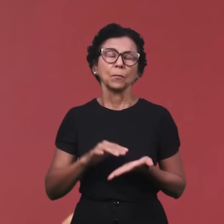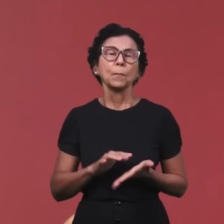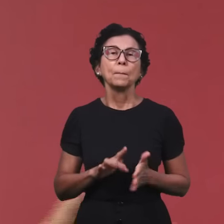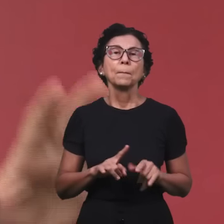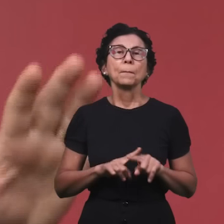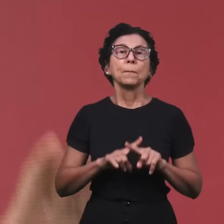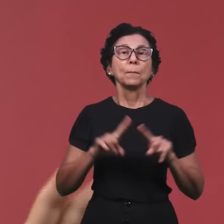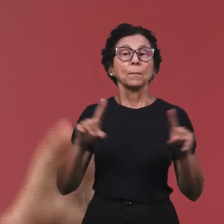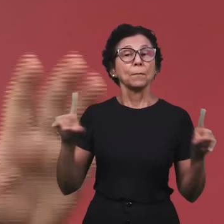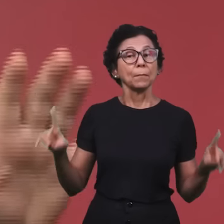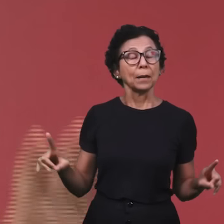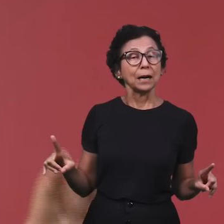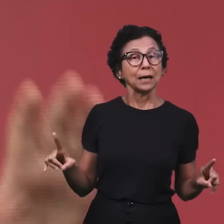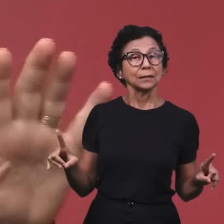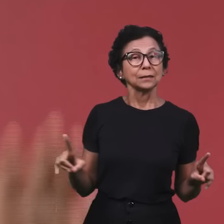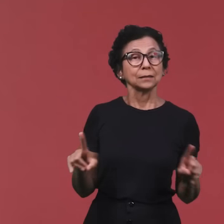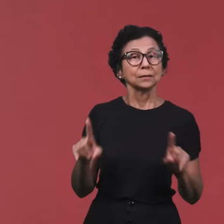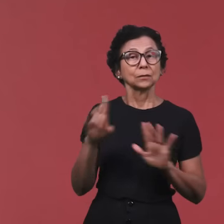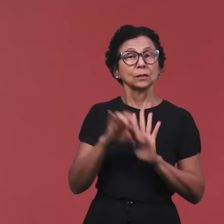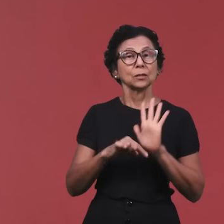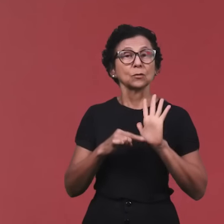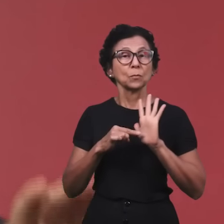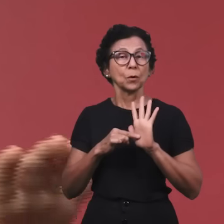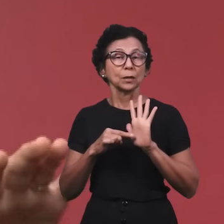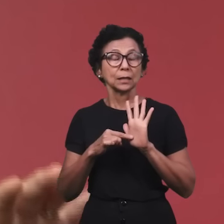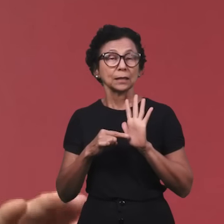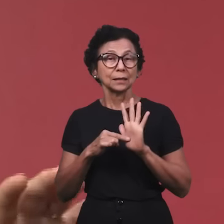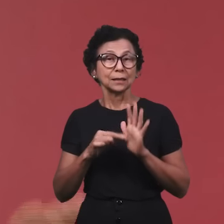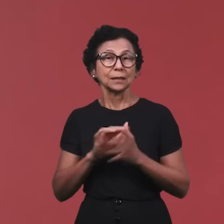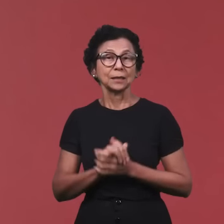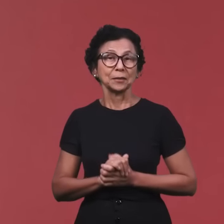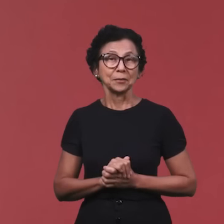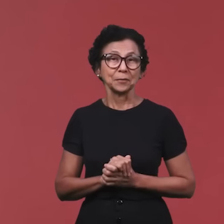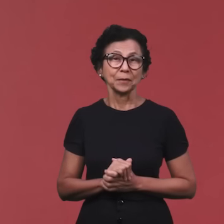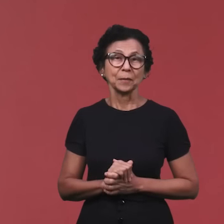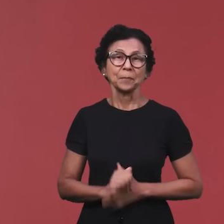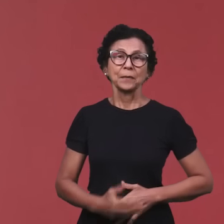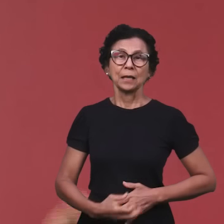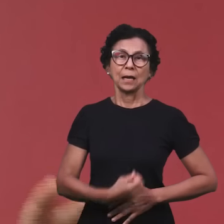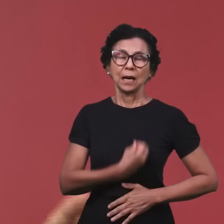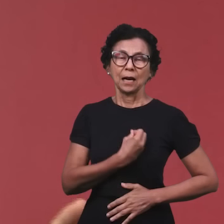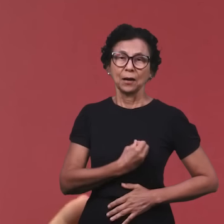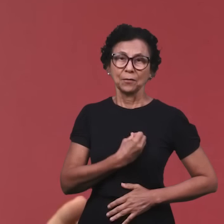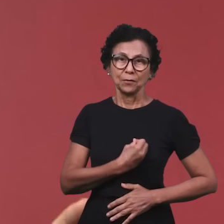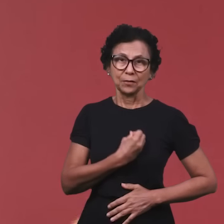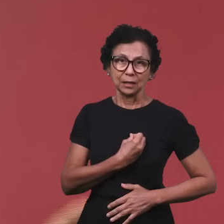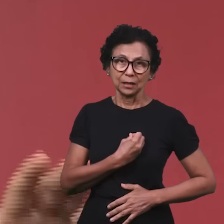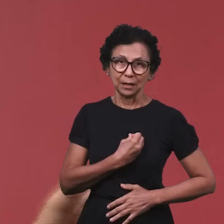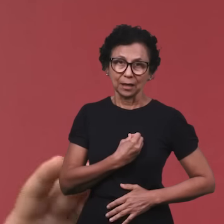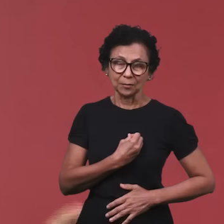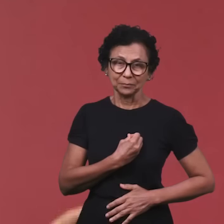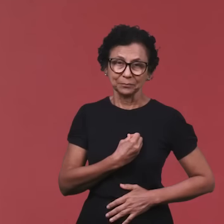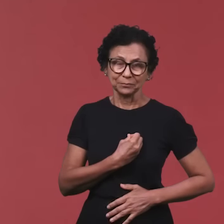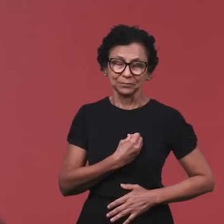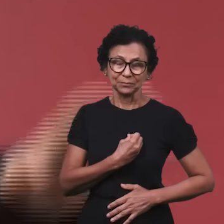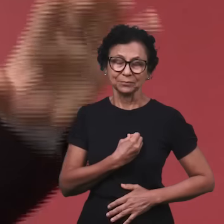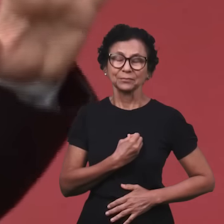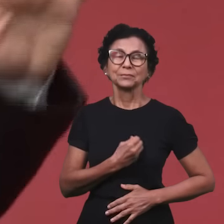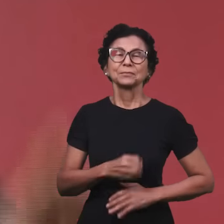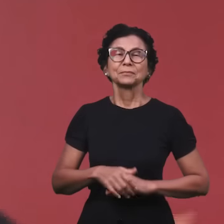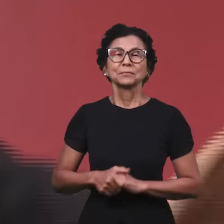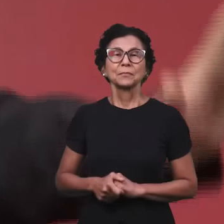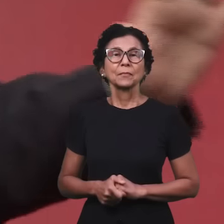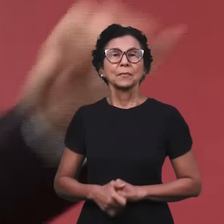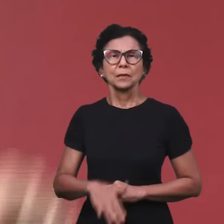sobre a morte. Tragada foi a morte na vitória. Ou seja, o que Jó escreveu ali foi de uma profundidade extraordinária. Que foi,